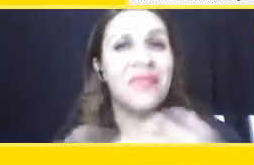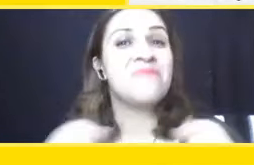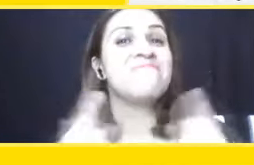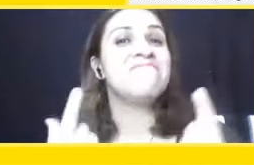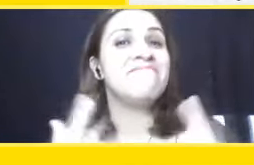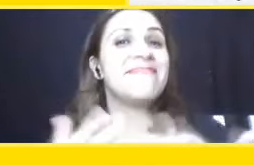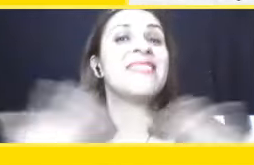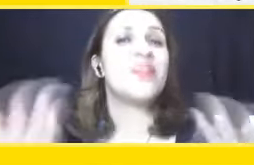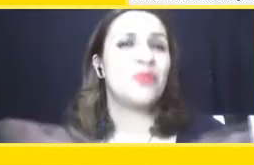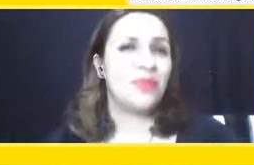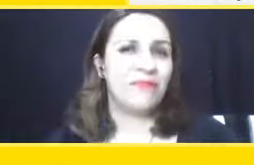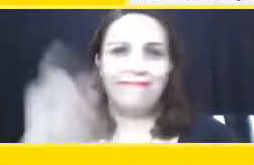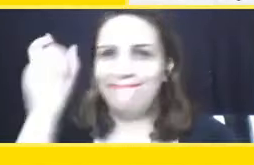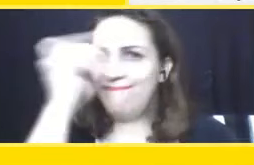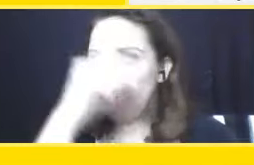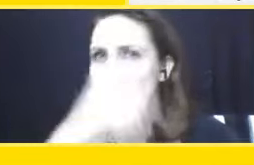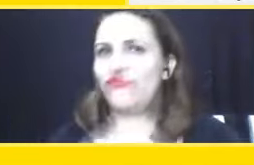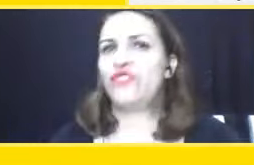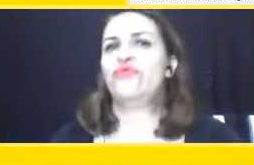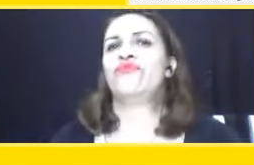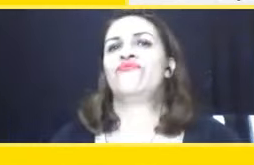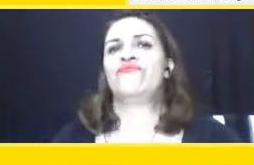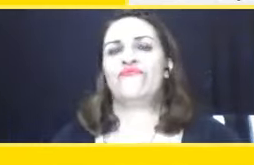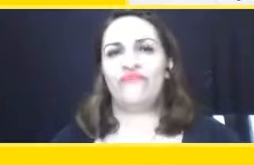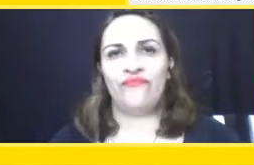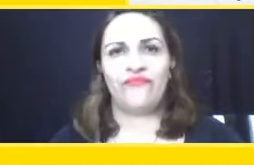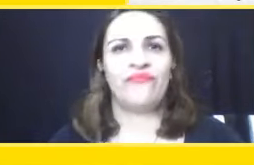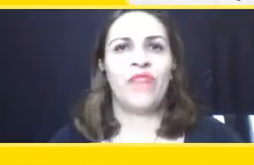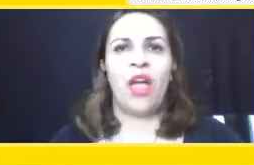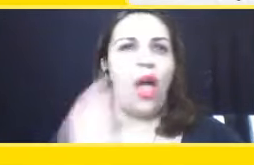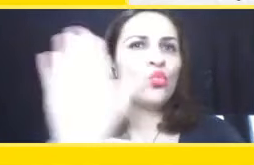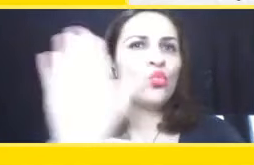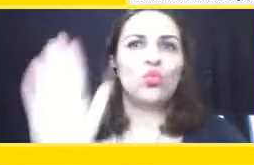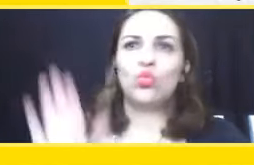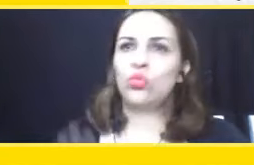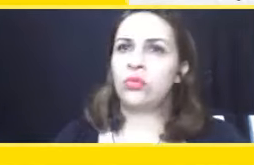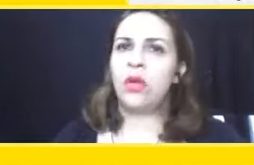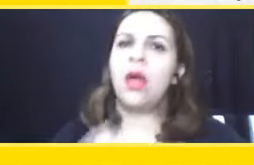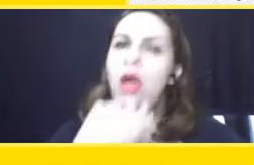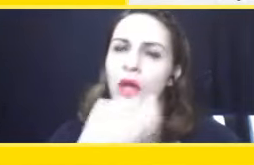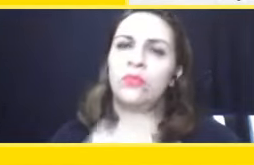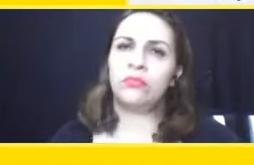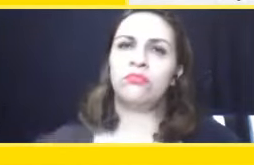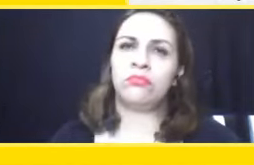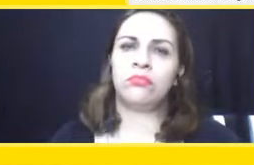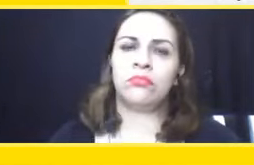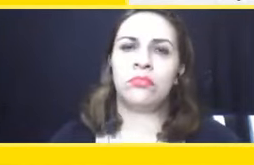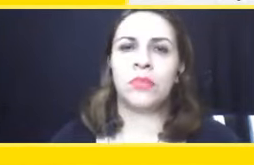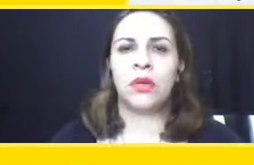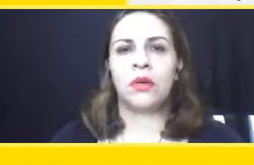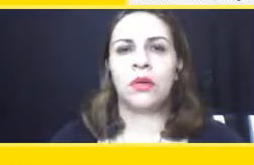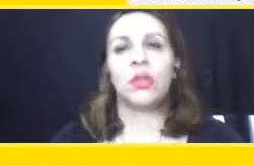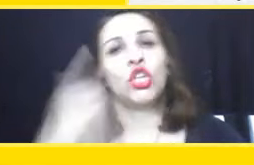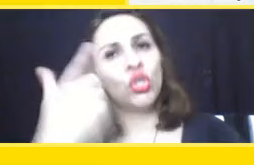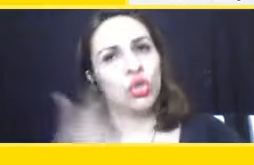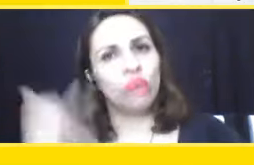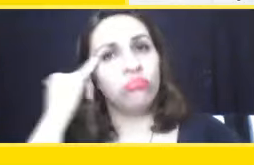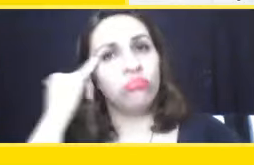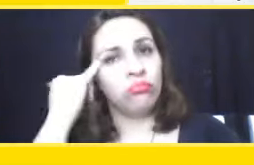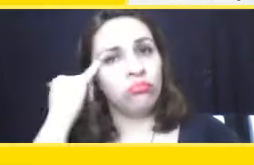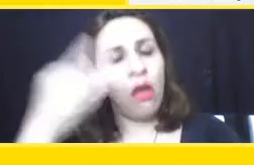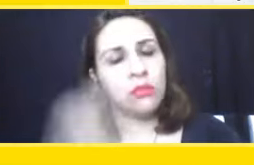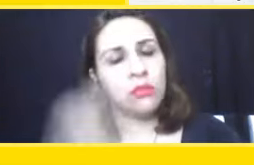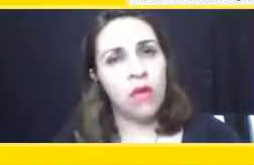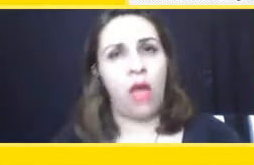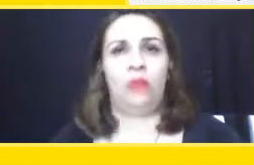Então, fica difícil de atender. Por isso, eu acredito que o governador Ibaneis, mais uma vez, acertou